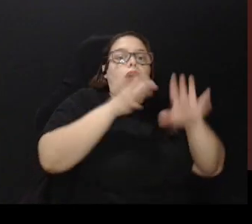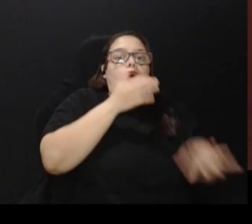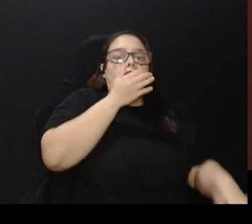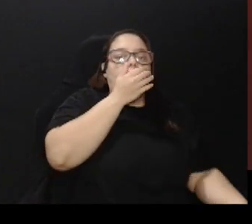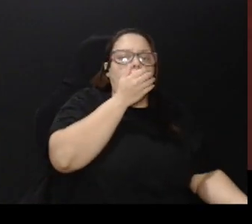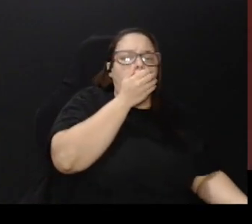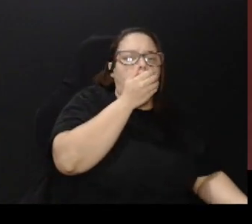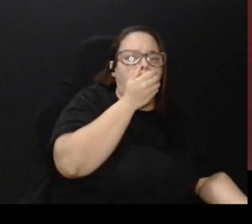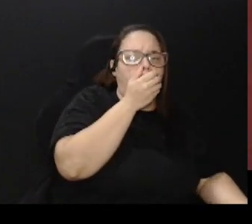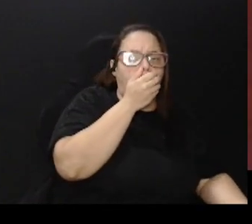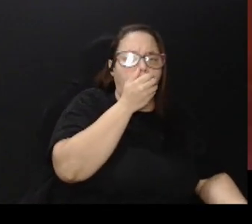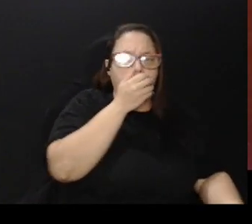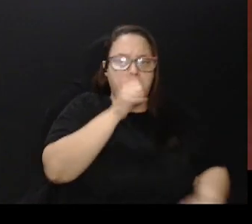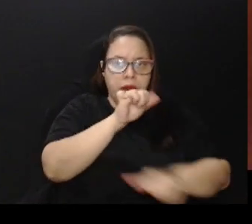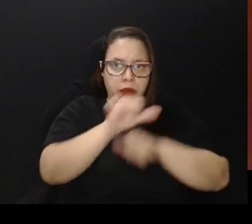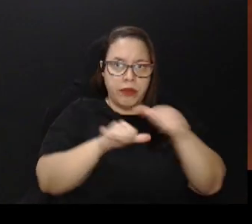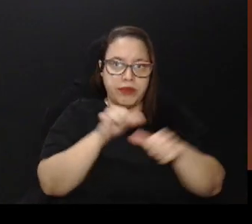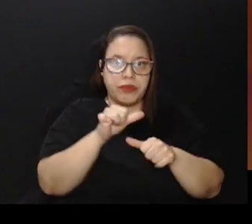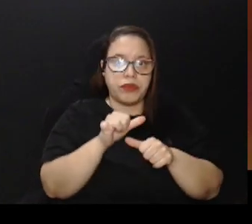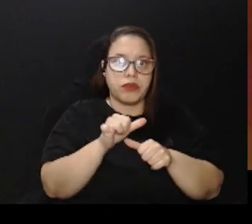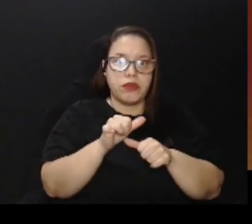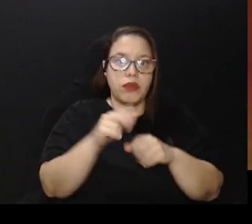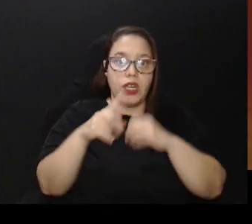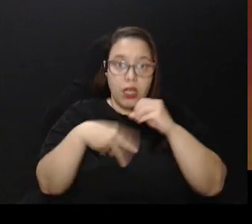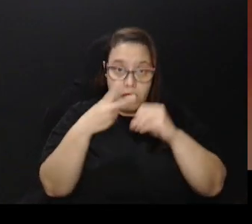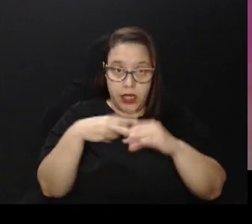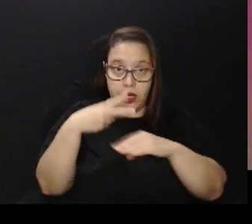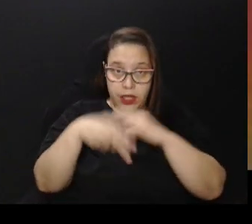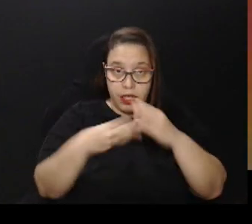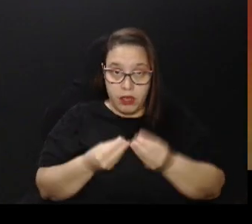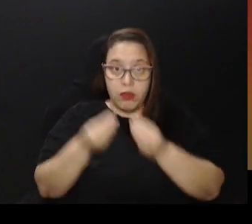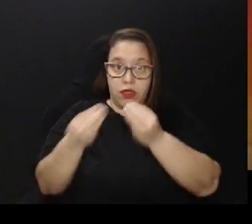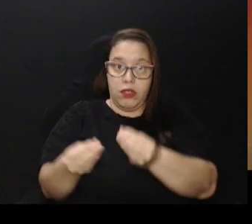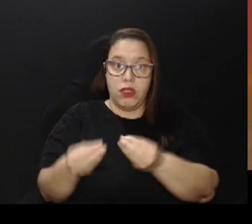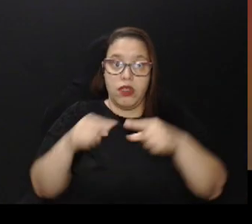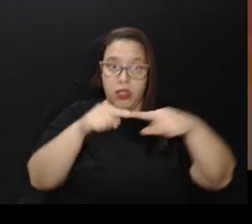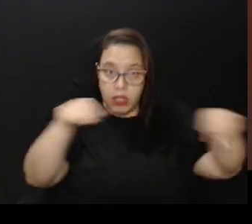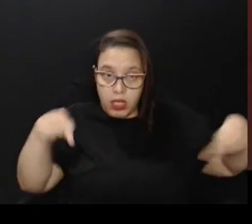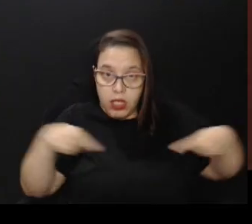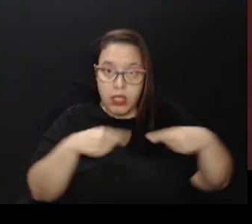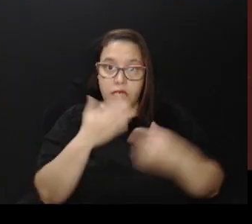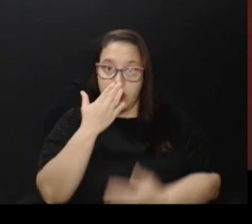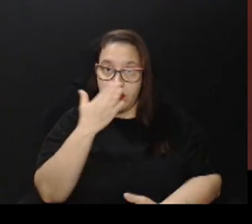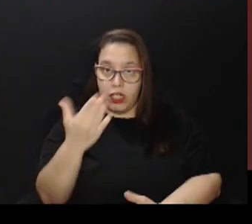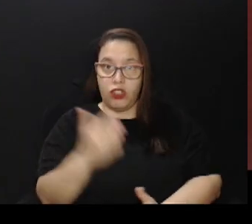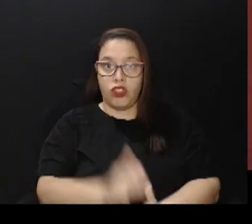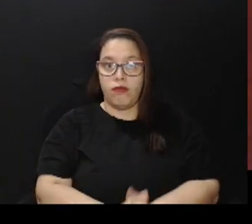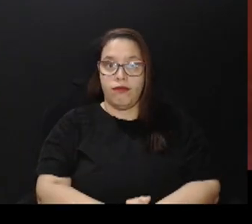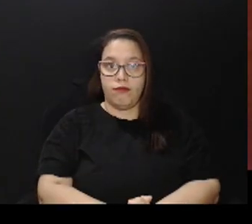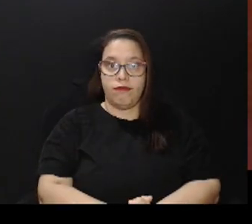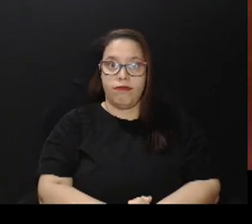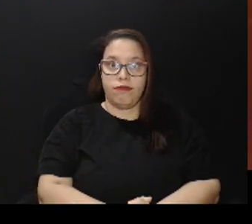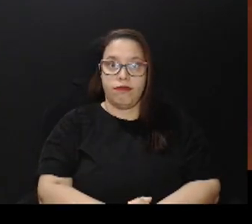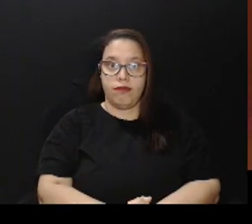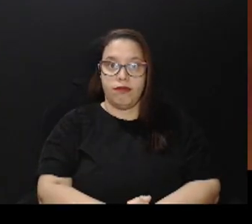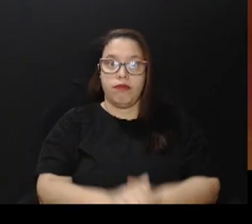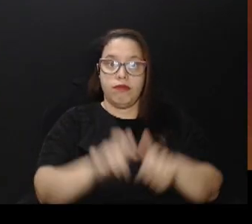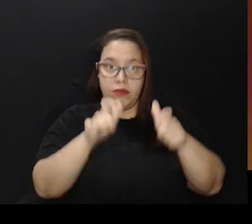para a Câmara, e a Câmara cedeu essa outra quadra aqui na frente. E nessa quadra ficou sendo o